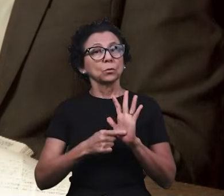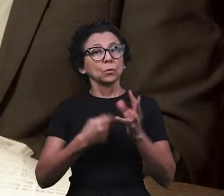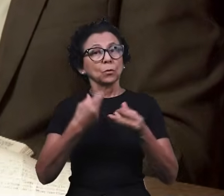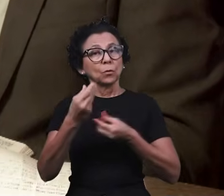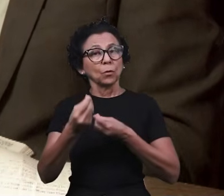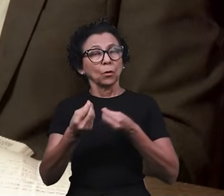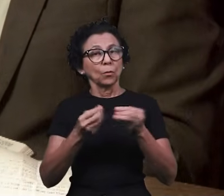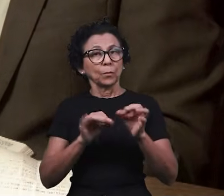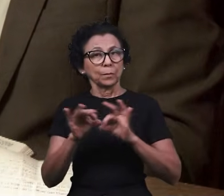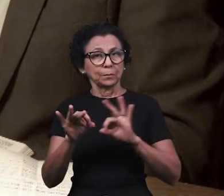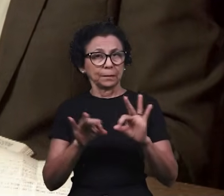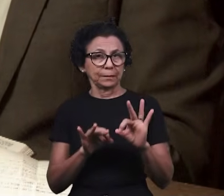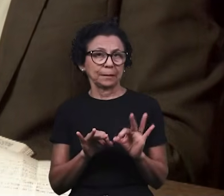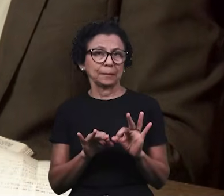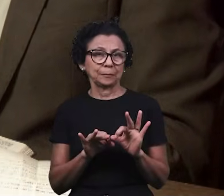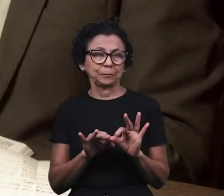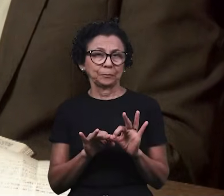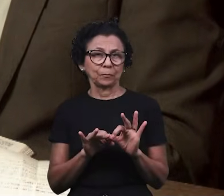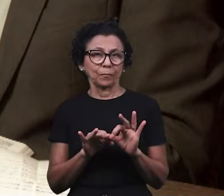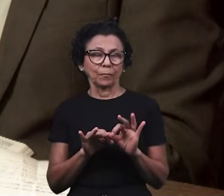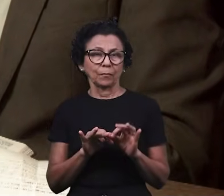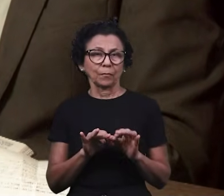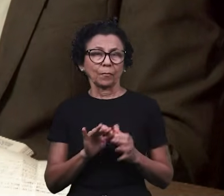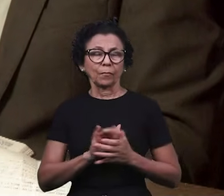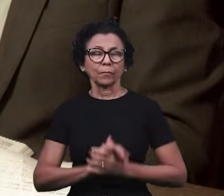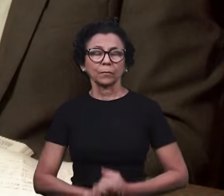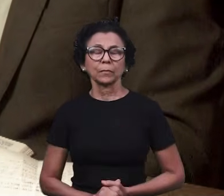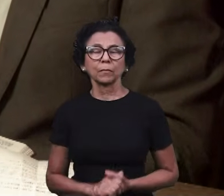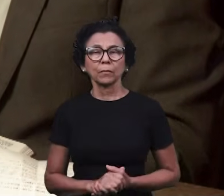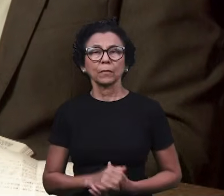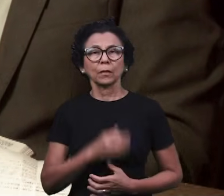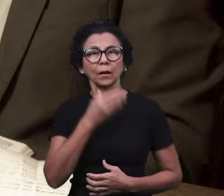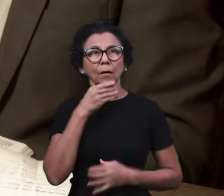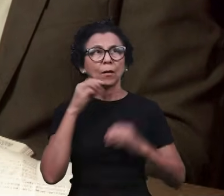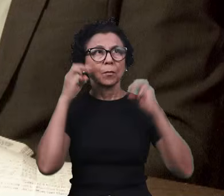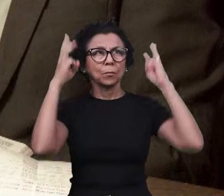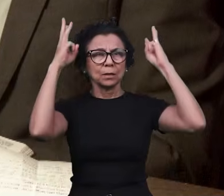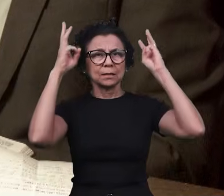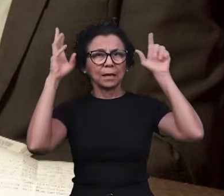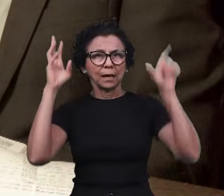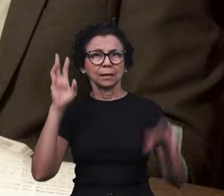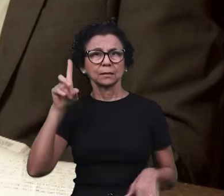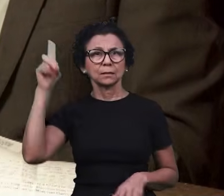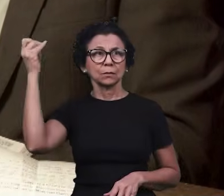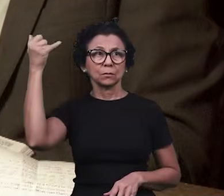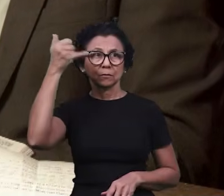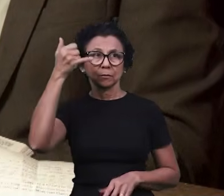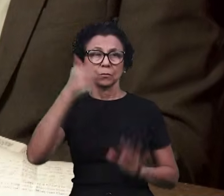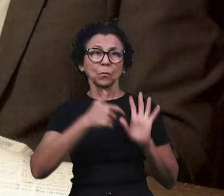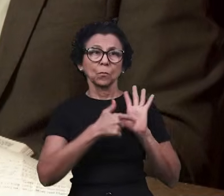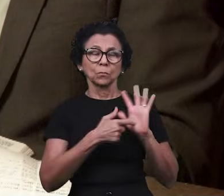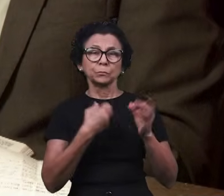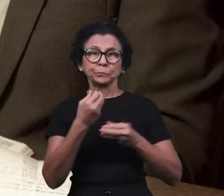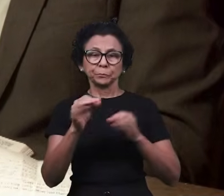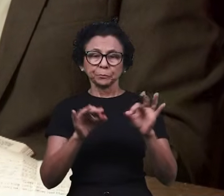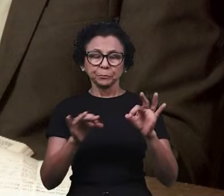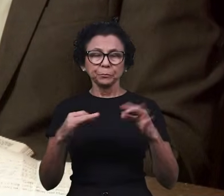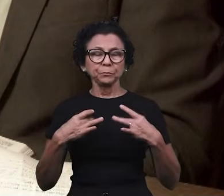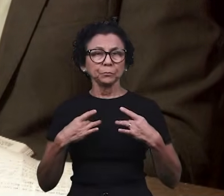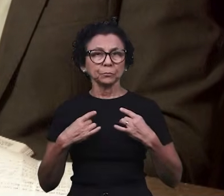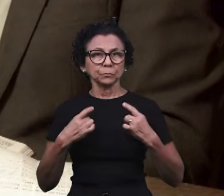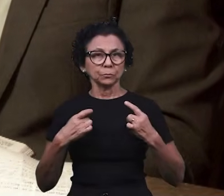mostrado a Moisés. Então, isso é maravilhoso para que